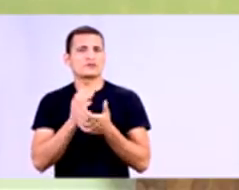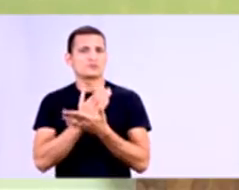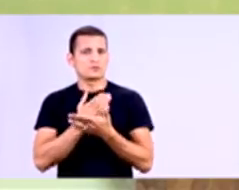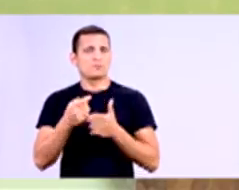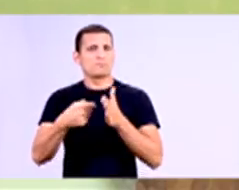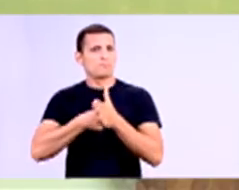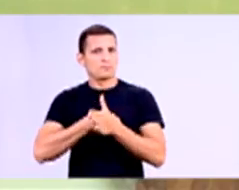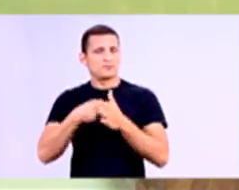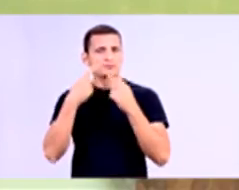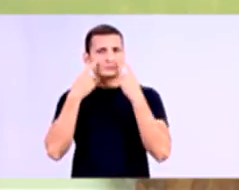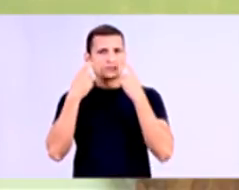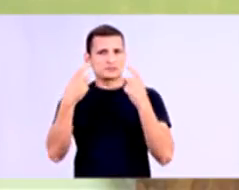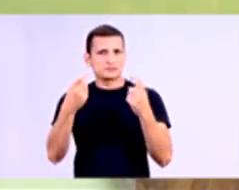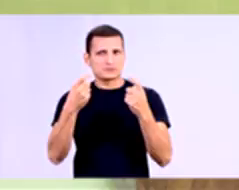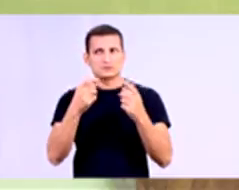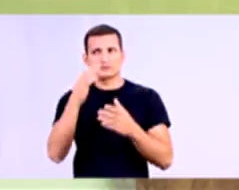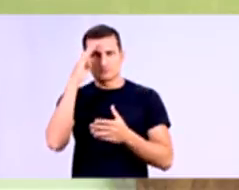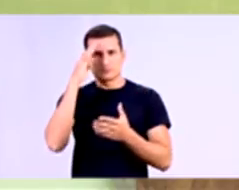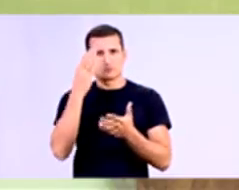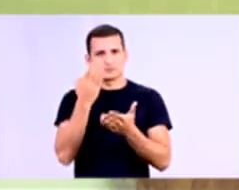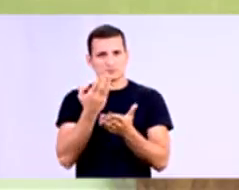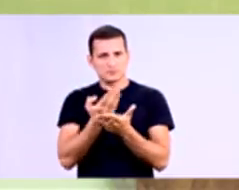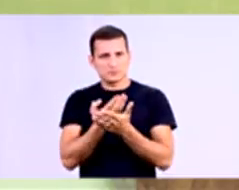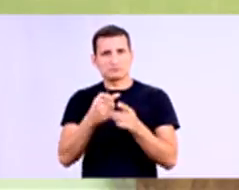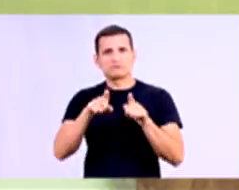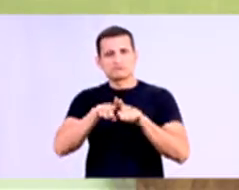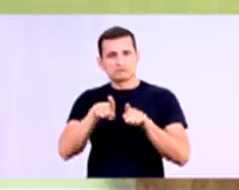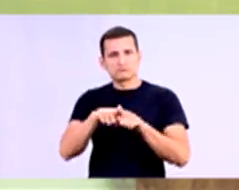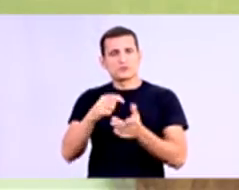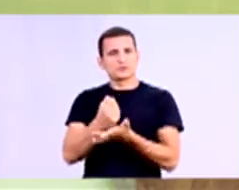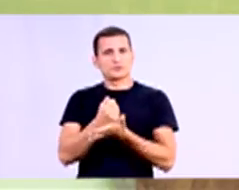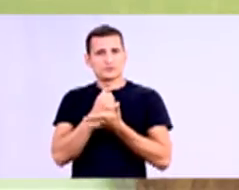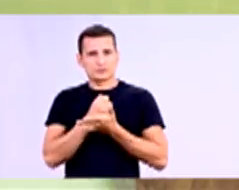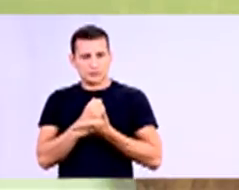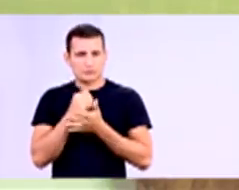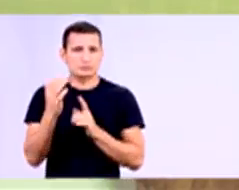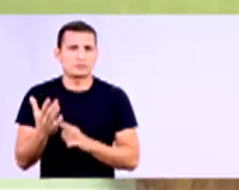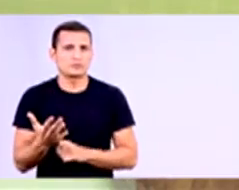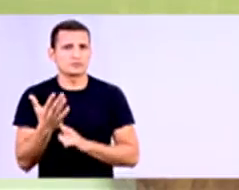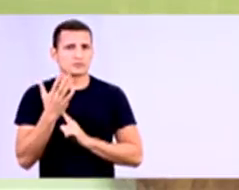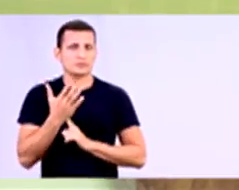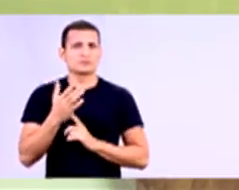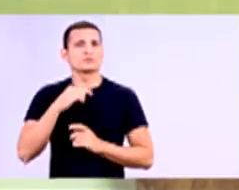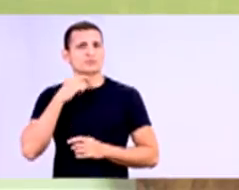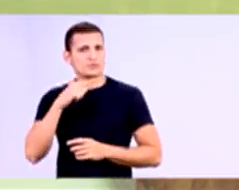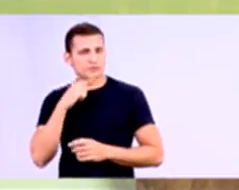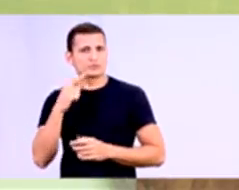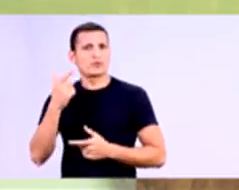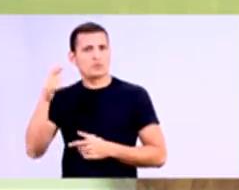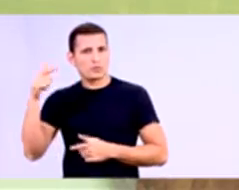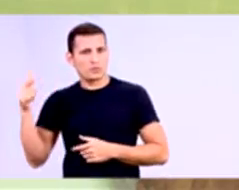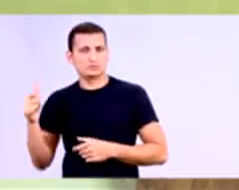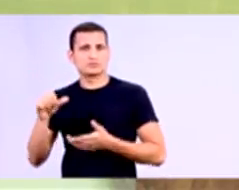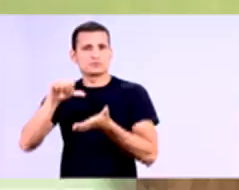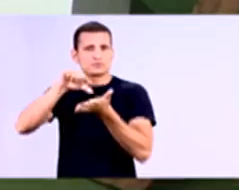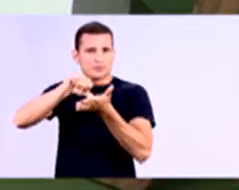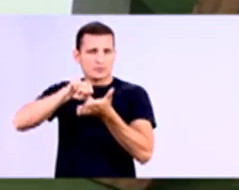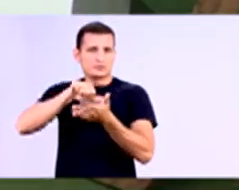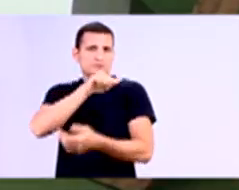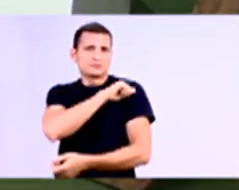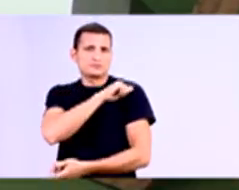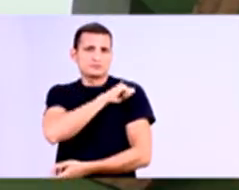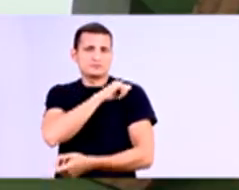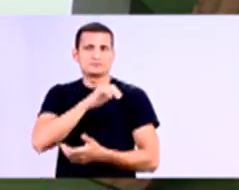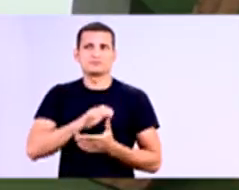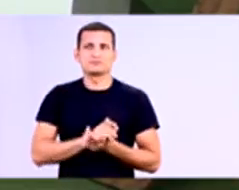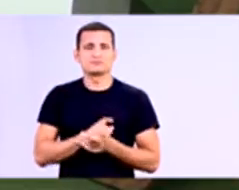bem interessantes e que eu acredito que também colaborou e contribuiu para dúvidas de outros alunos dos demais polos. É isso